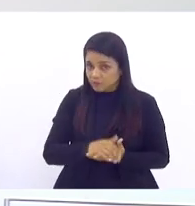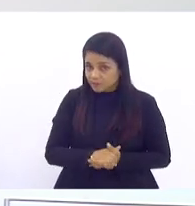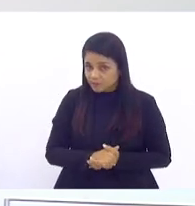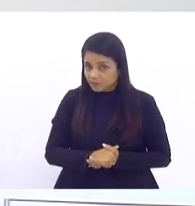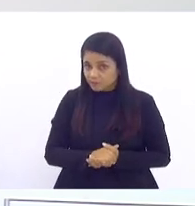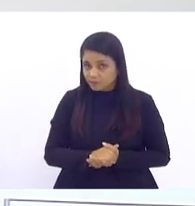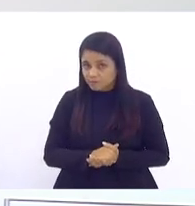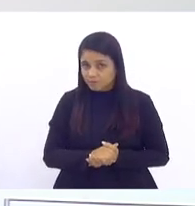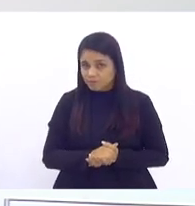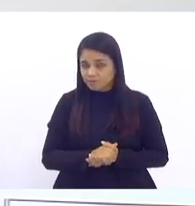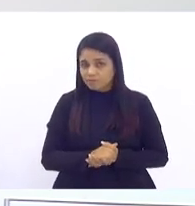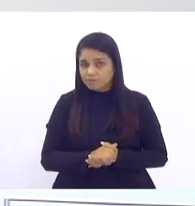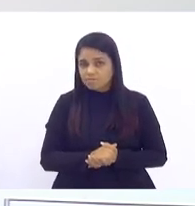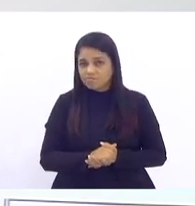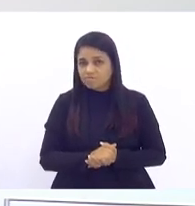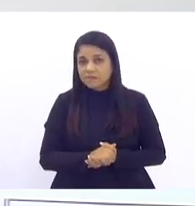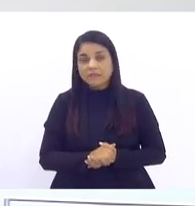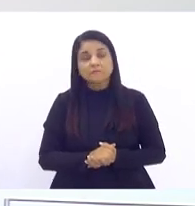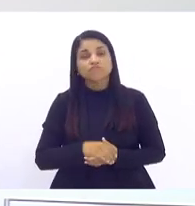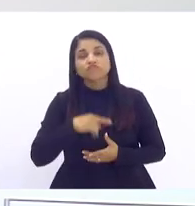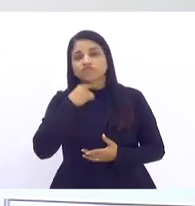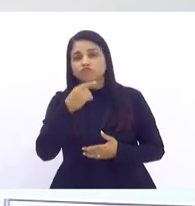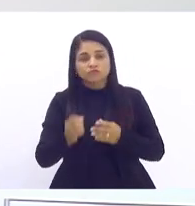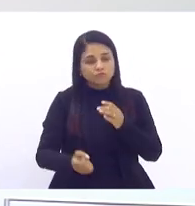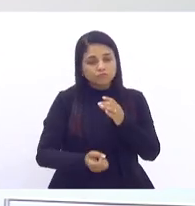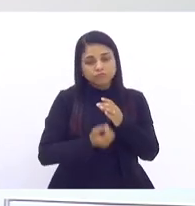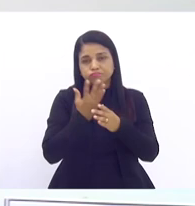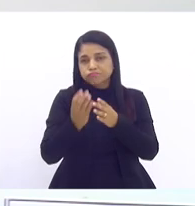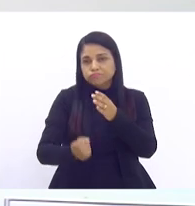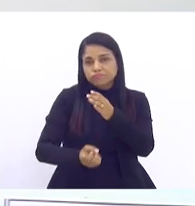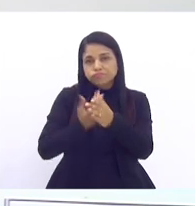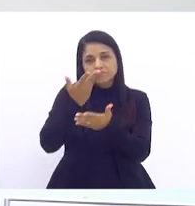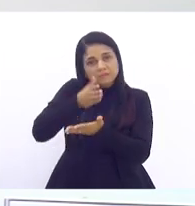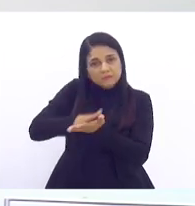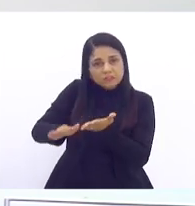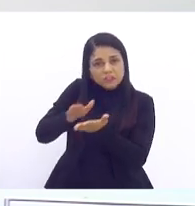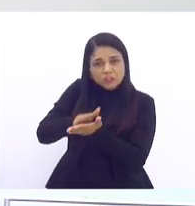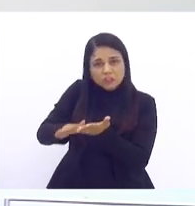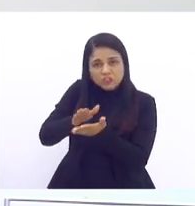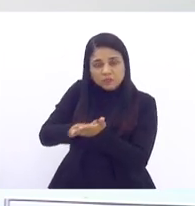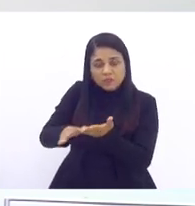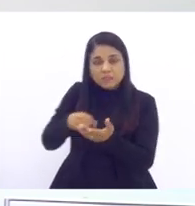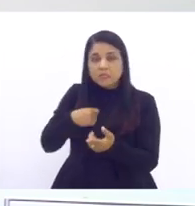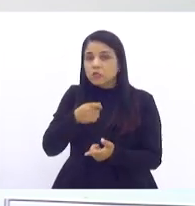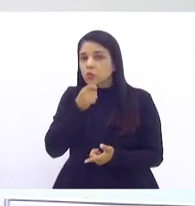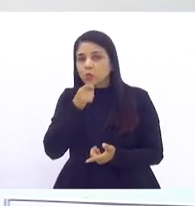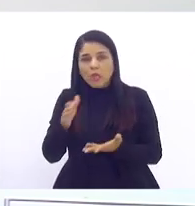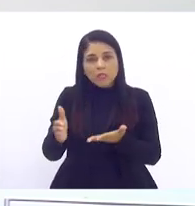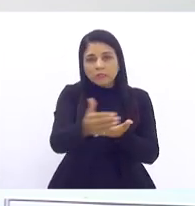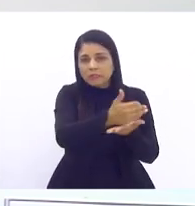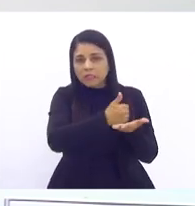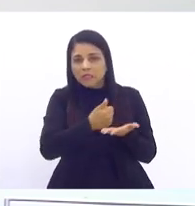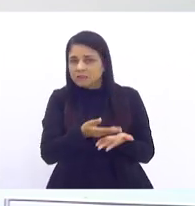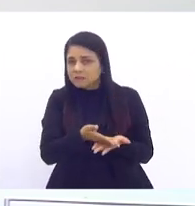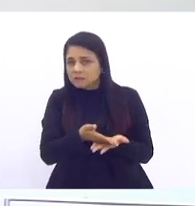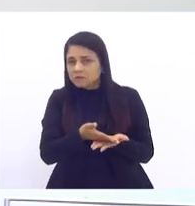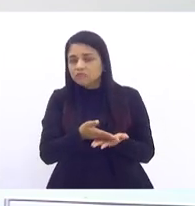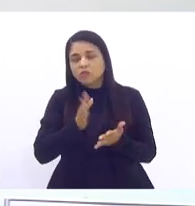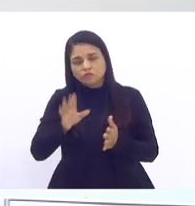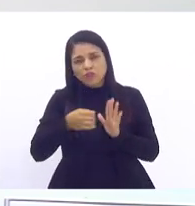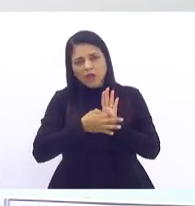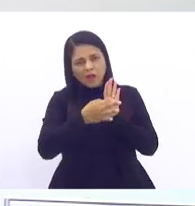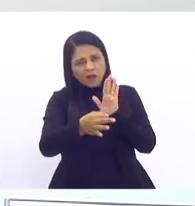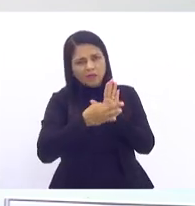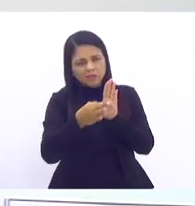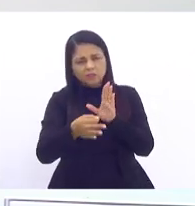não adianta criar ficar criando despesa sem ter Inclusive eu já fiz essa crítica para dentro do